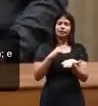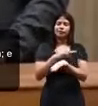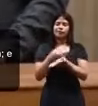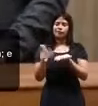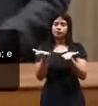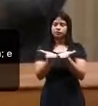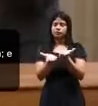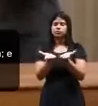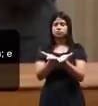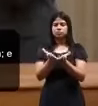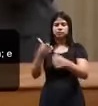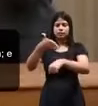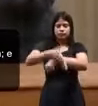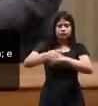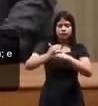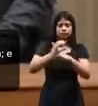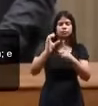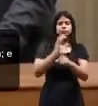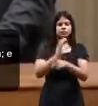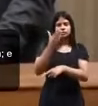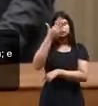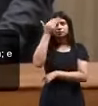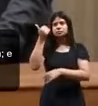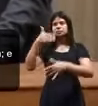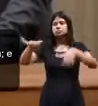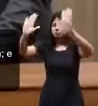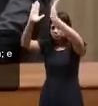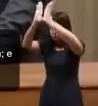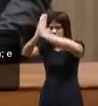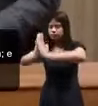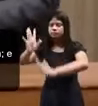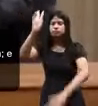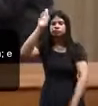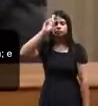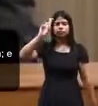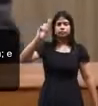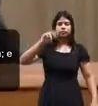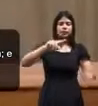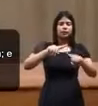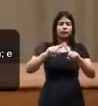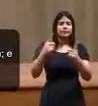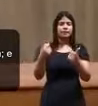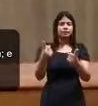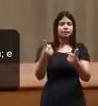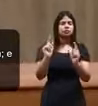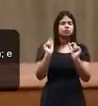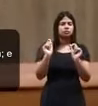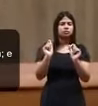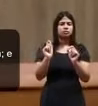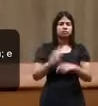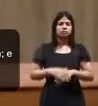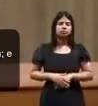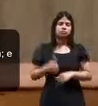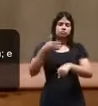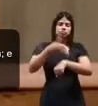para o culto, sabendo que vem adorar Jesus, e vem para cá com espírito de